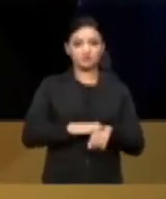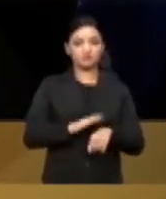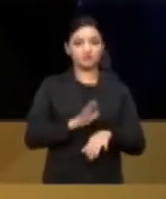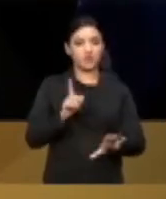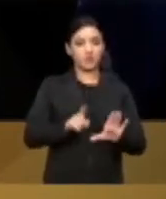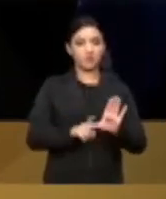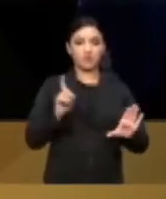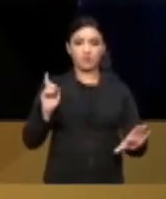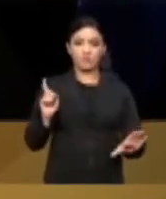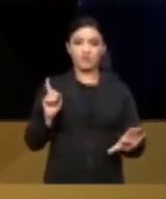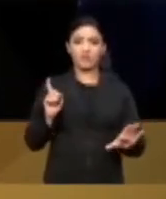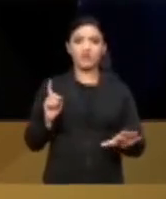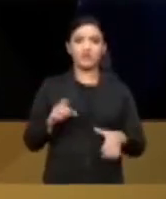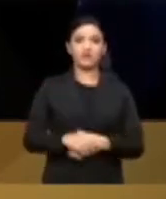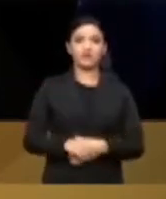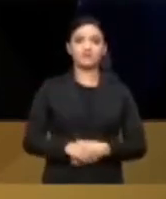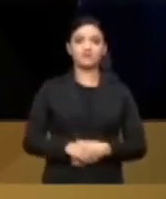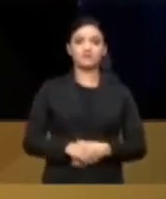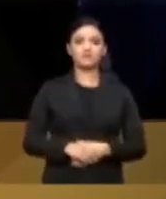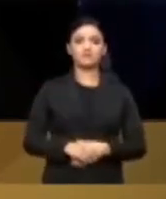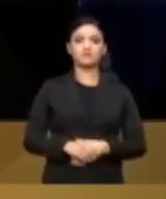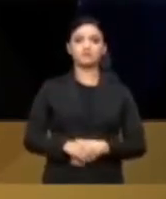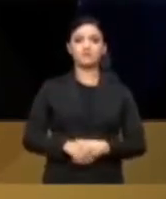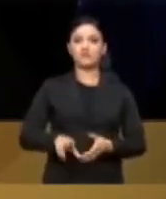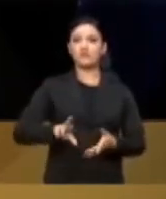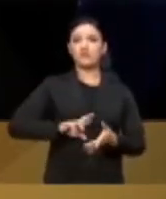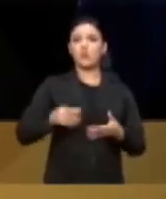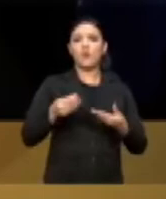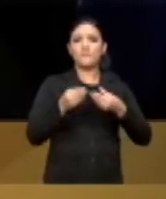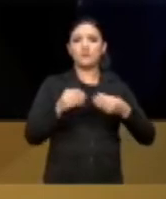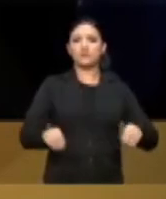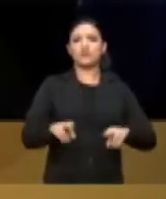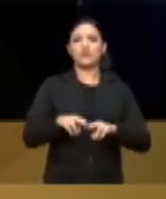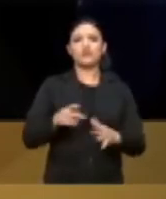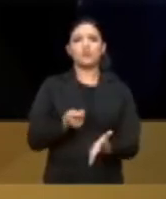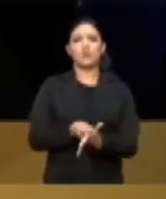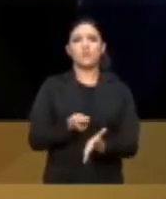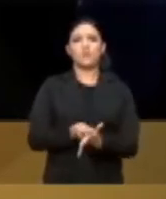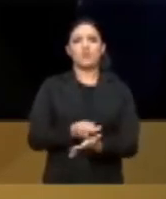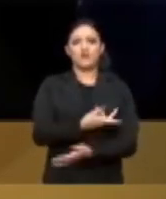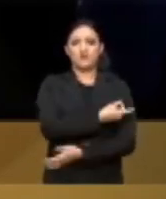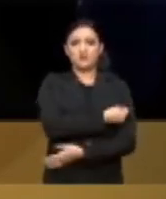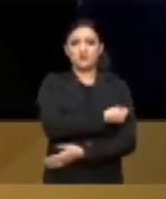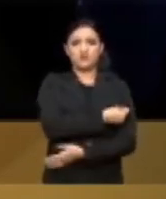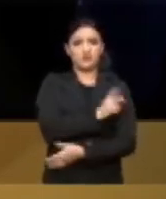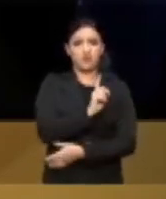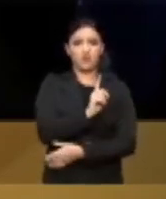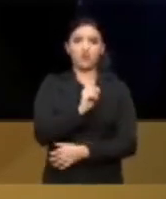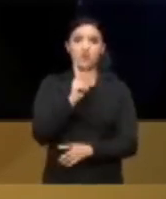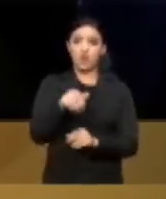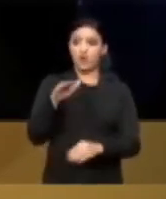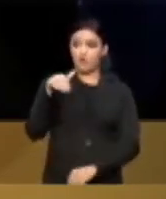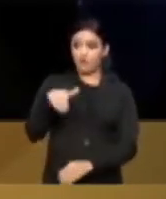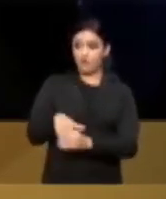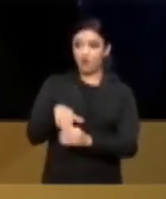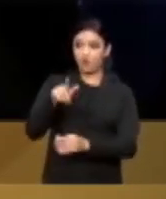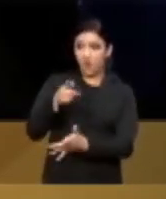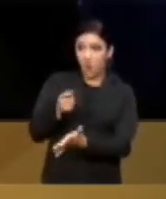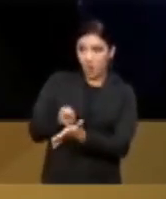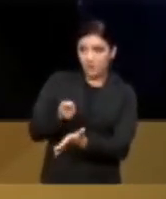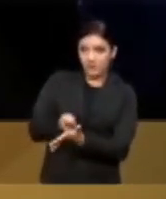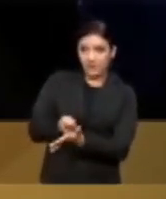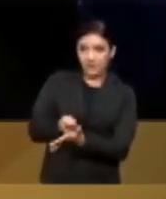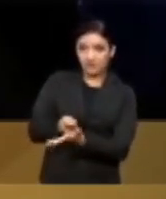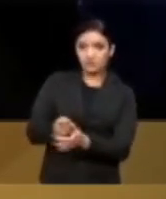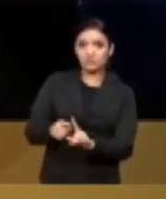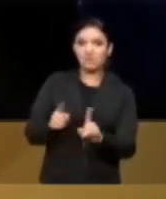autodeterminação, não é comprometida pela obrigatoriedade de vacinas. Assim como o voto é obrigatório, nem por isso os